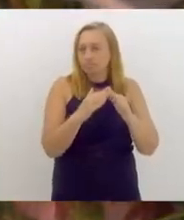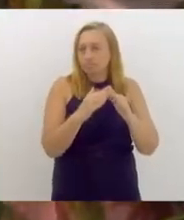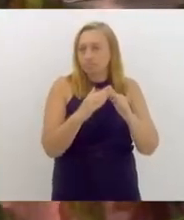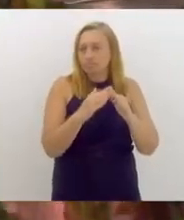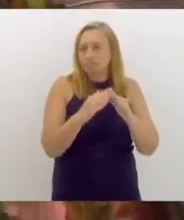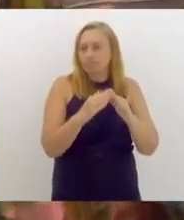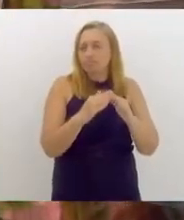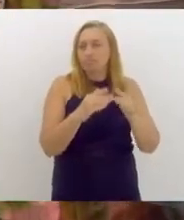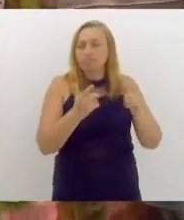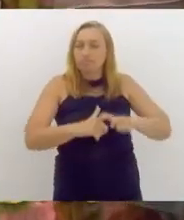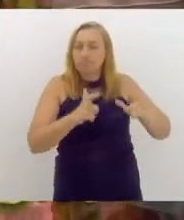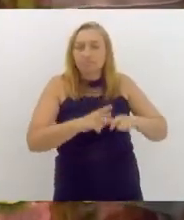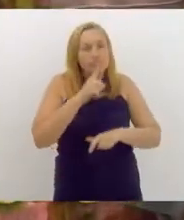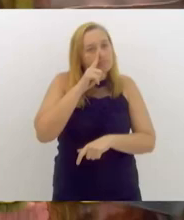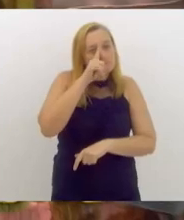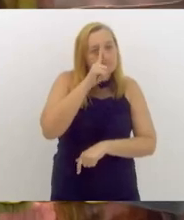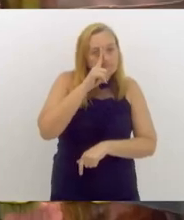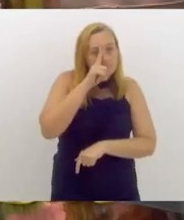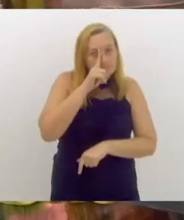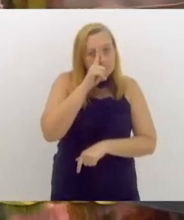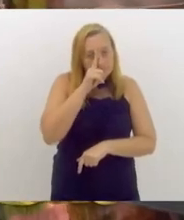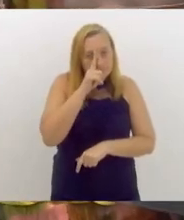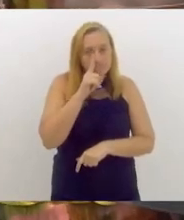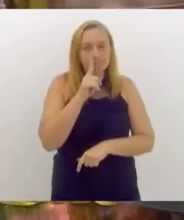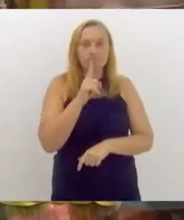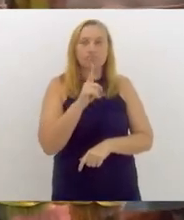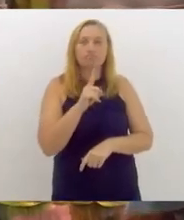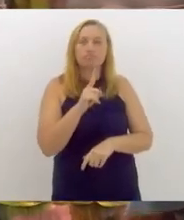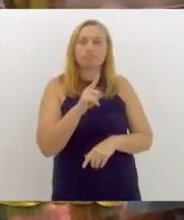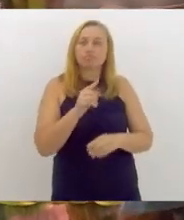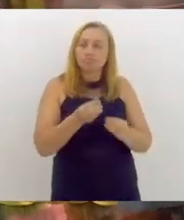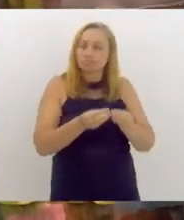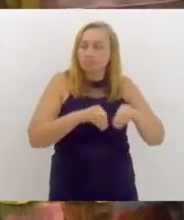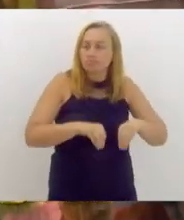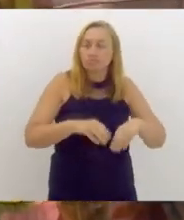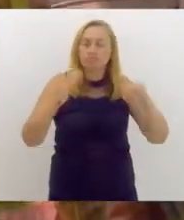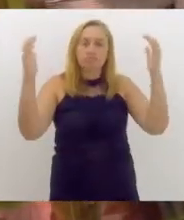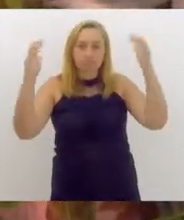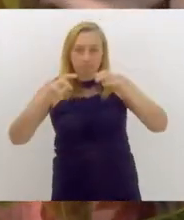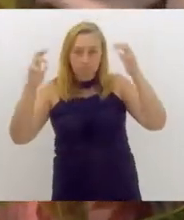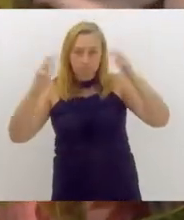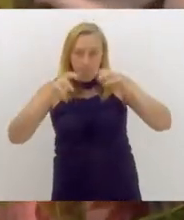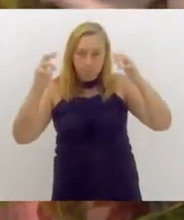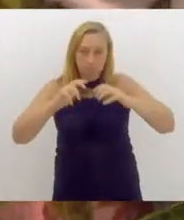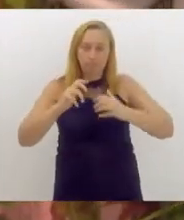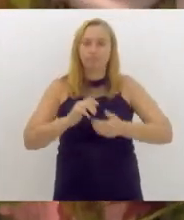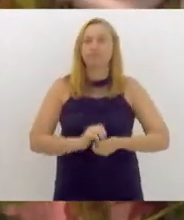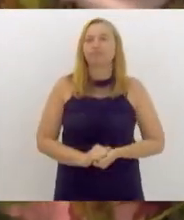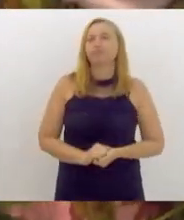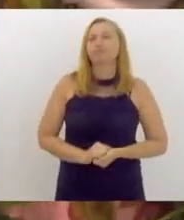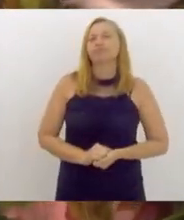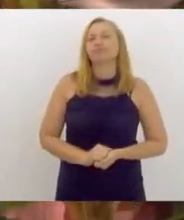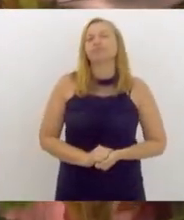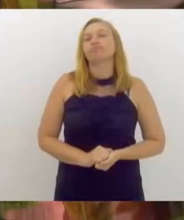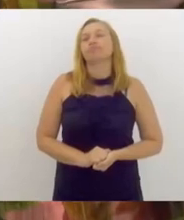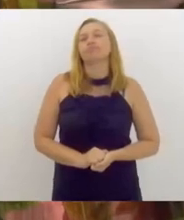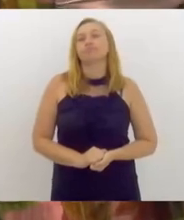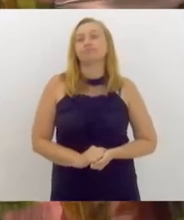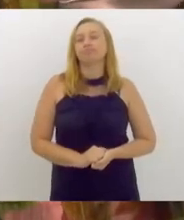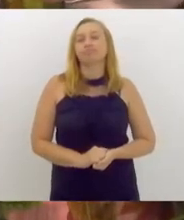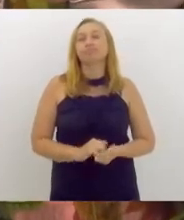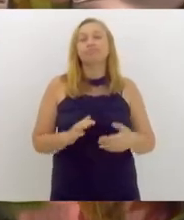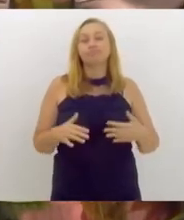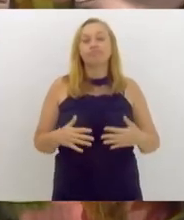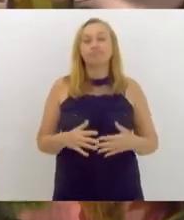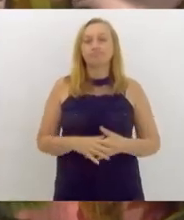em encostas, onde a situação é ainda mais prejudicial. Então,